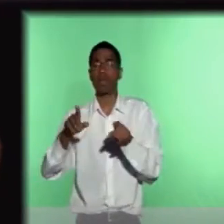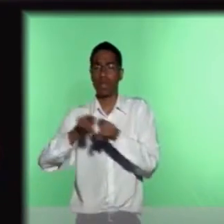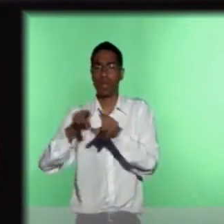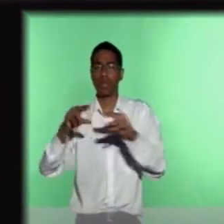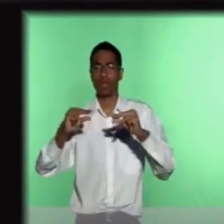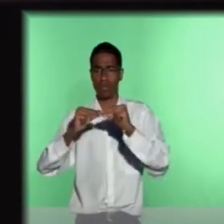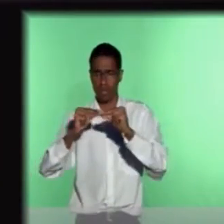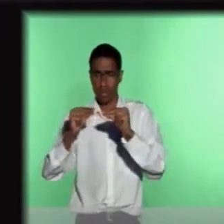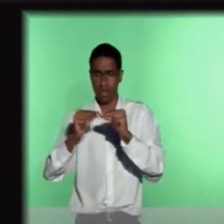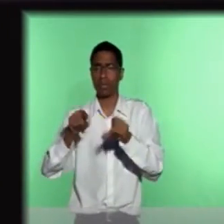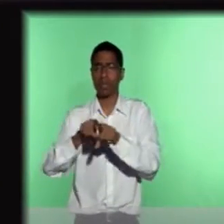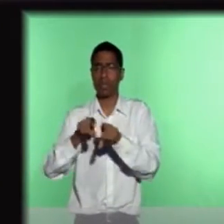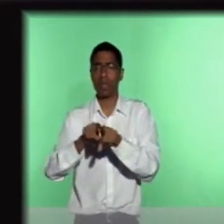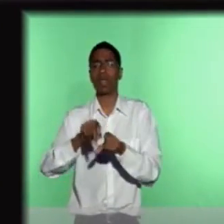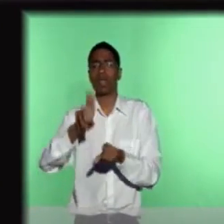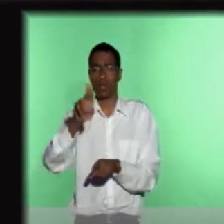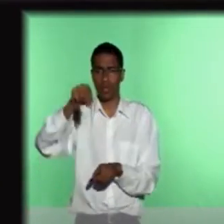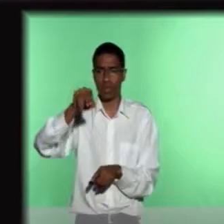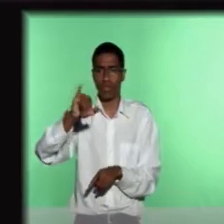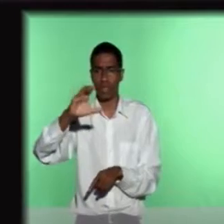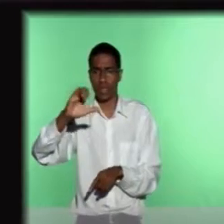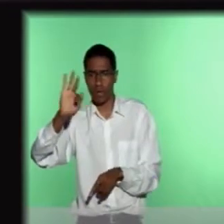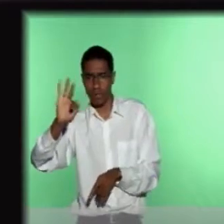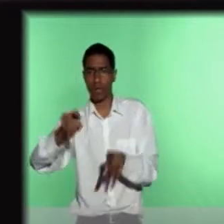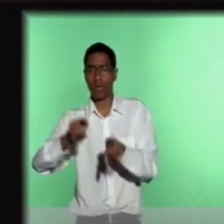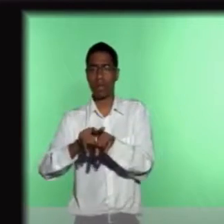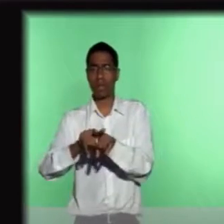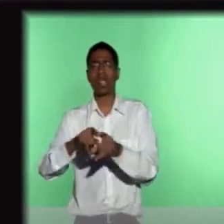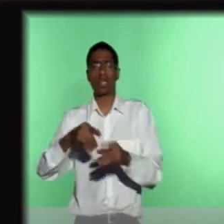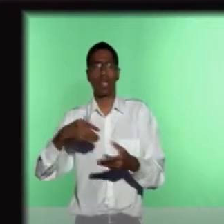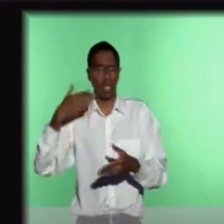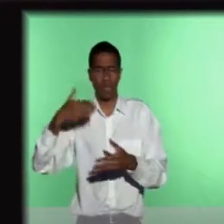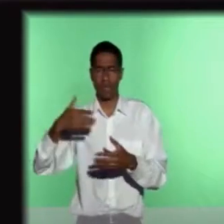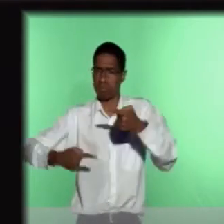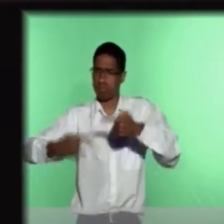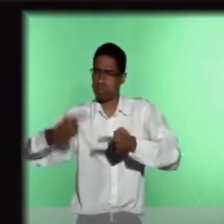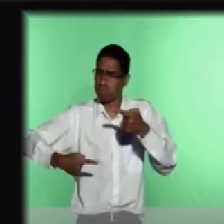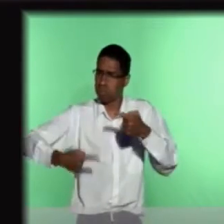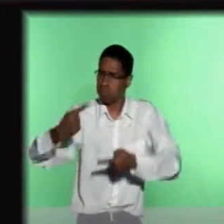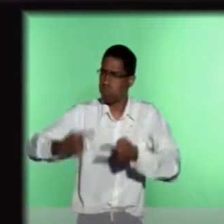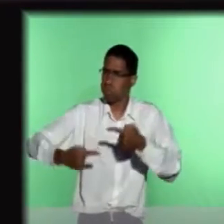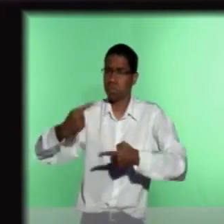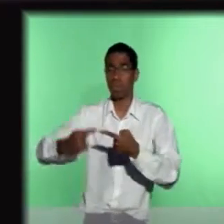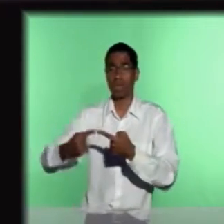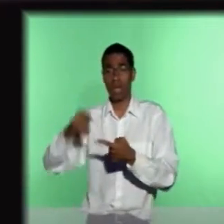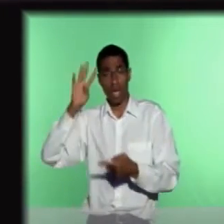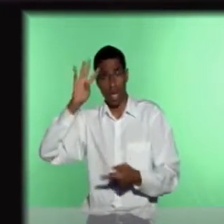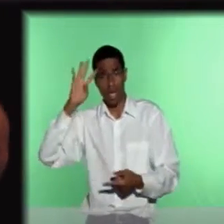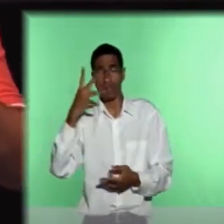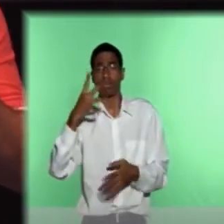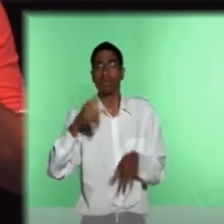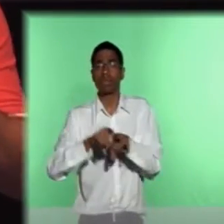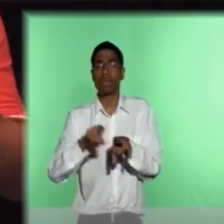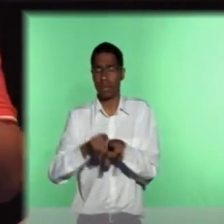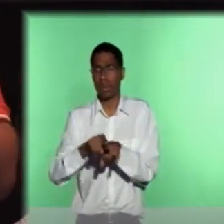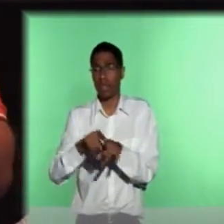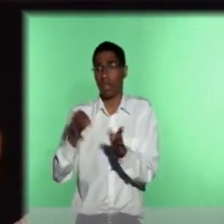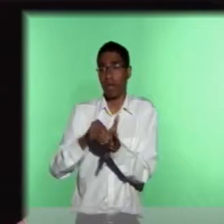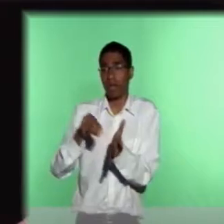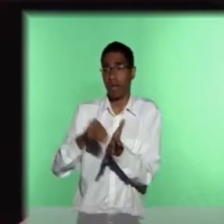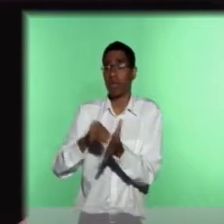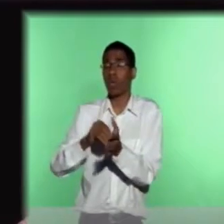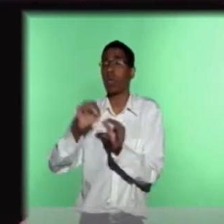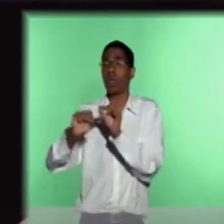Unicef, a campanha participou desse debate. A gente só acha que o resultado da emenda à Constituição desprotegeu um pouco a